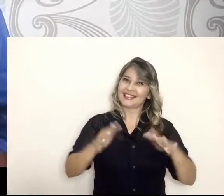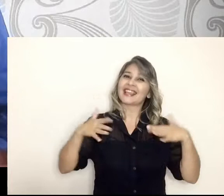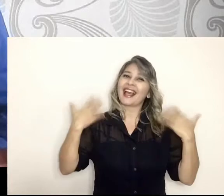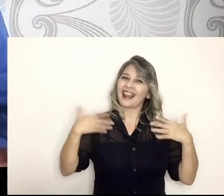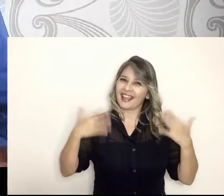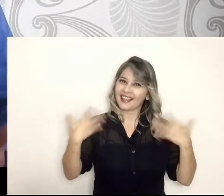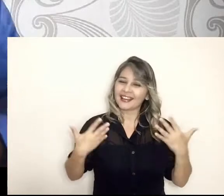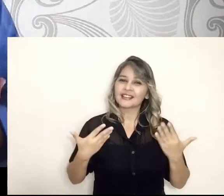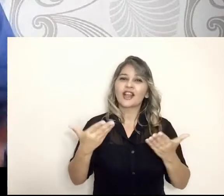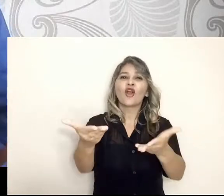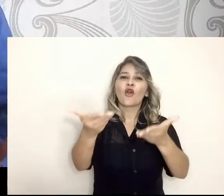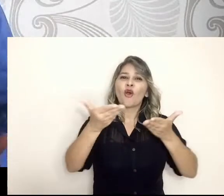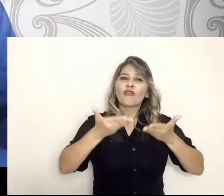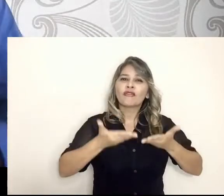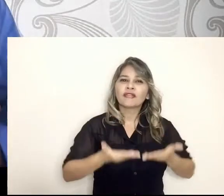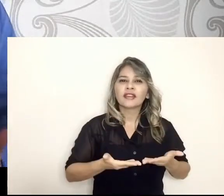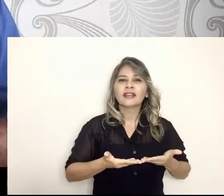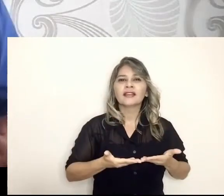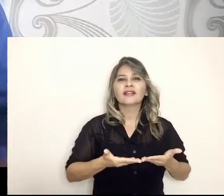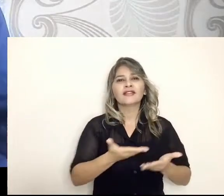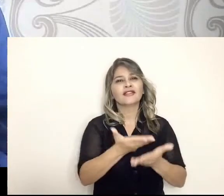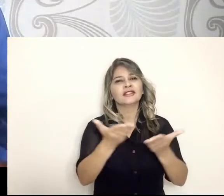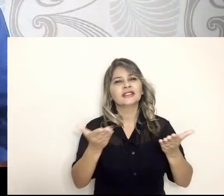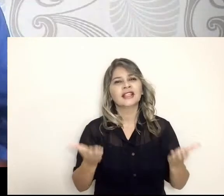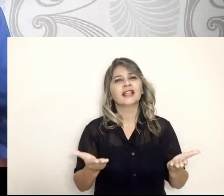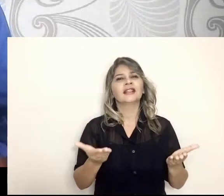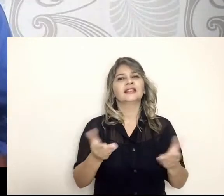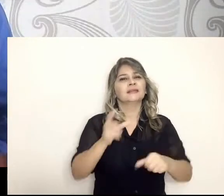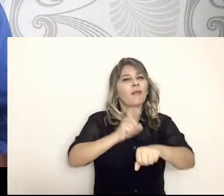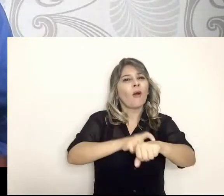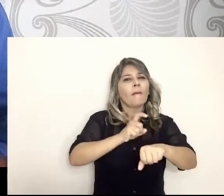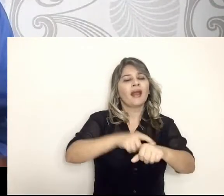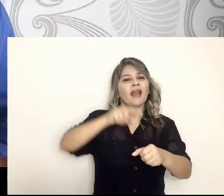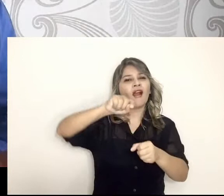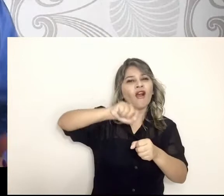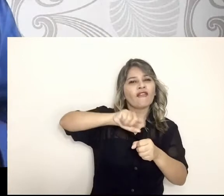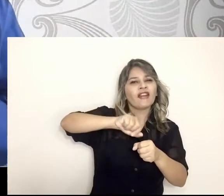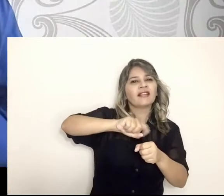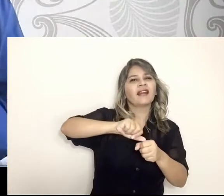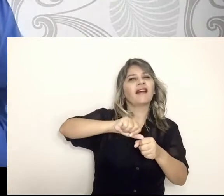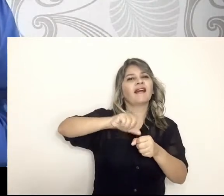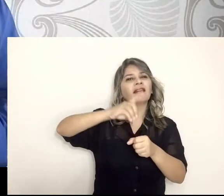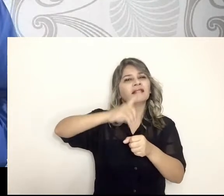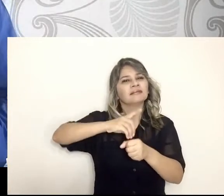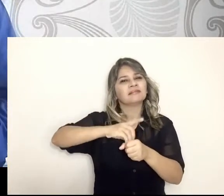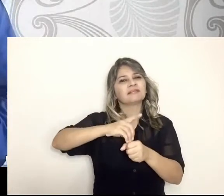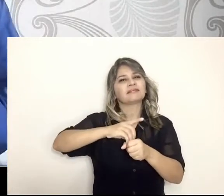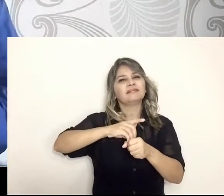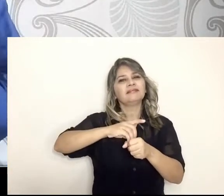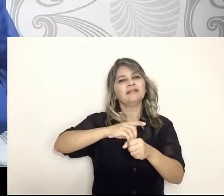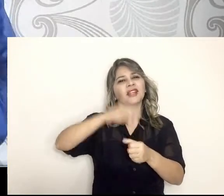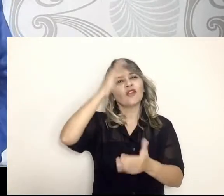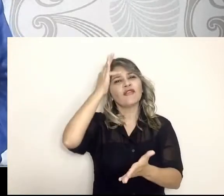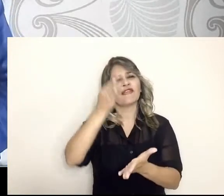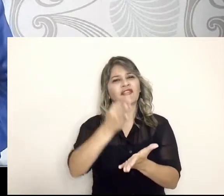faz. O milagre é Ele quem faz, queridos. Então, de bom grado, eu queria